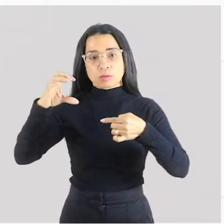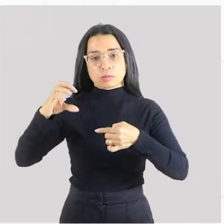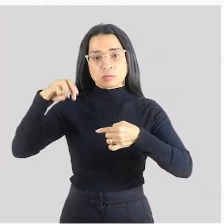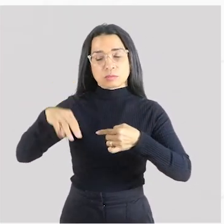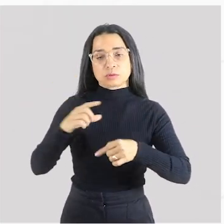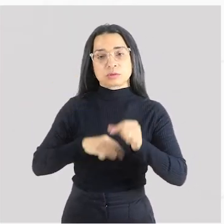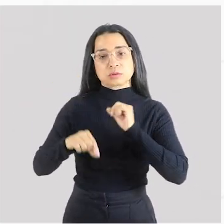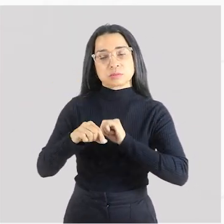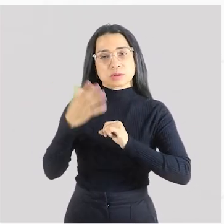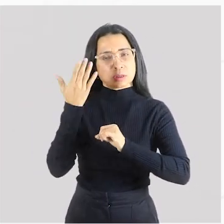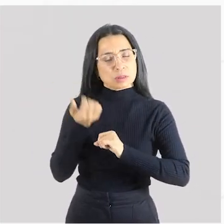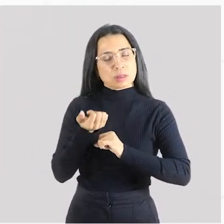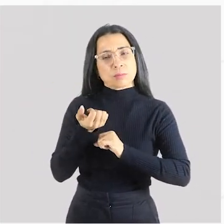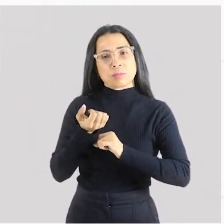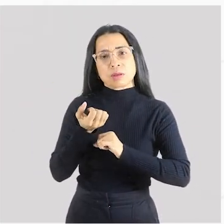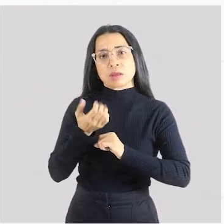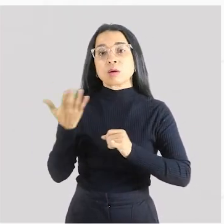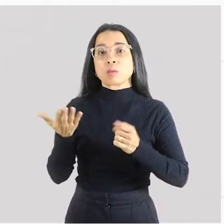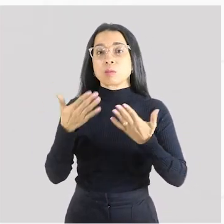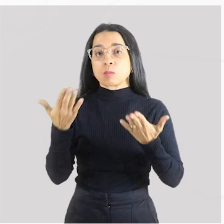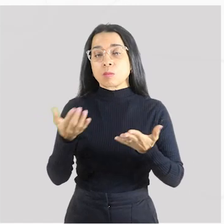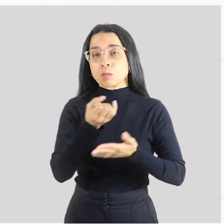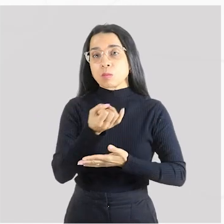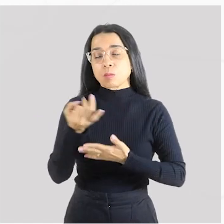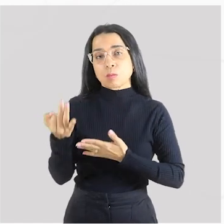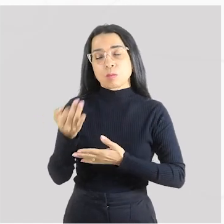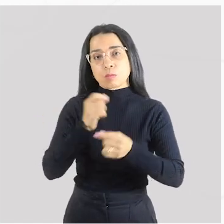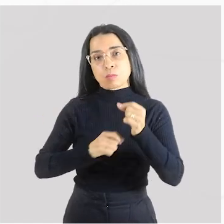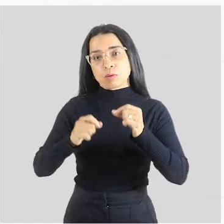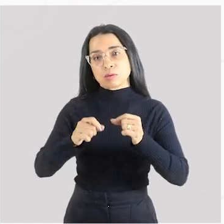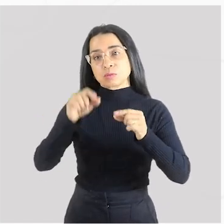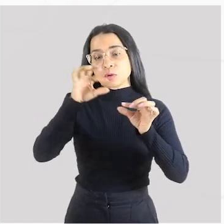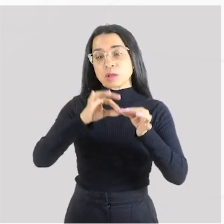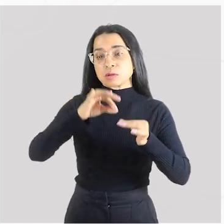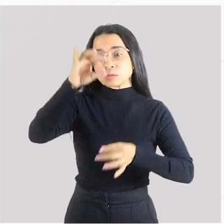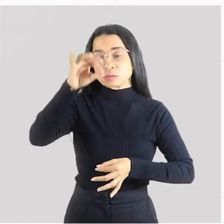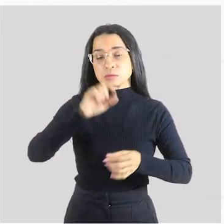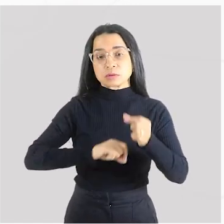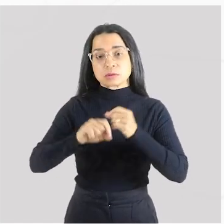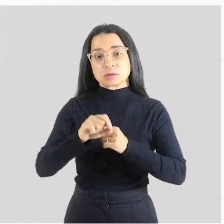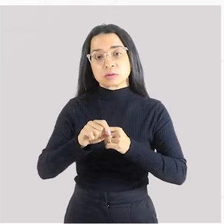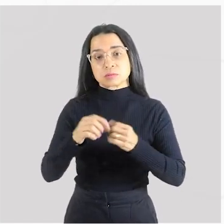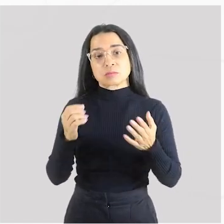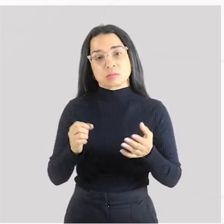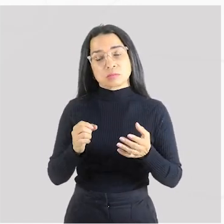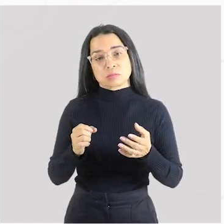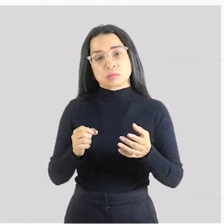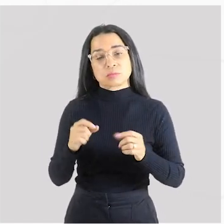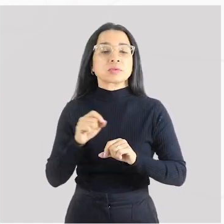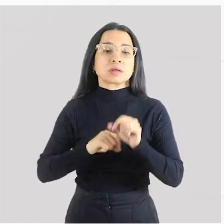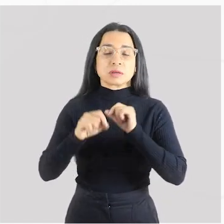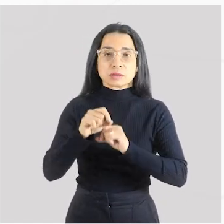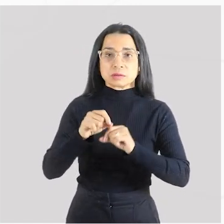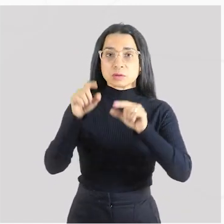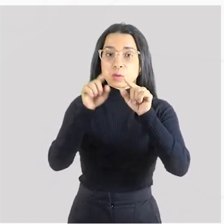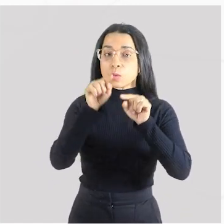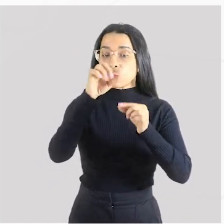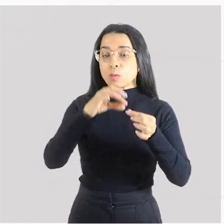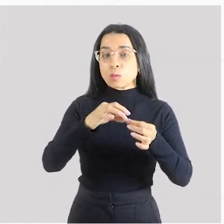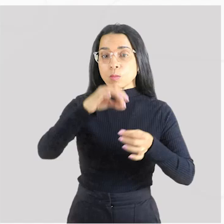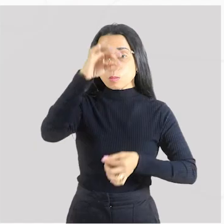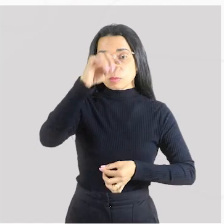lado do triângulo. Ora, com o que eu tenho? Com o lado do quadrado, eu posso encontrar o raio dessa